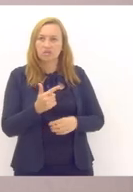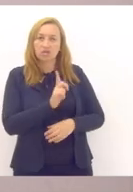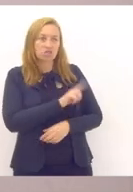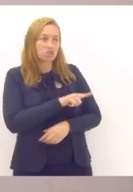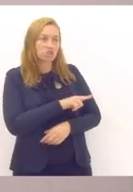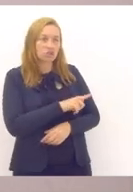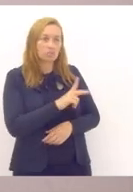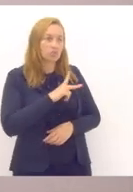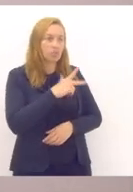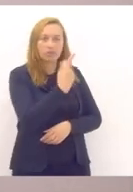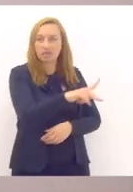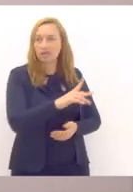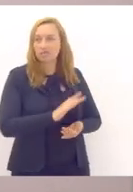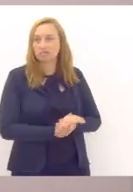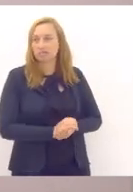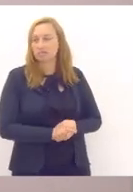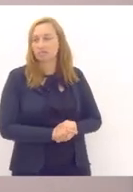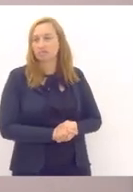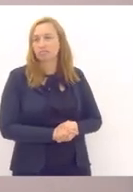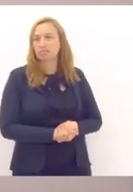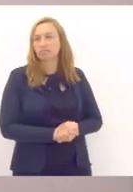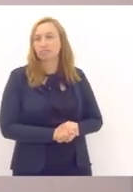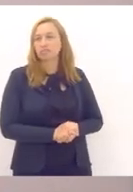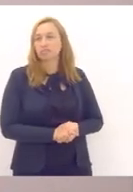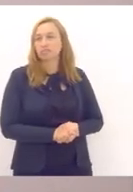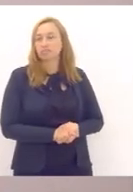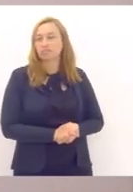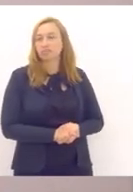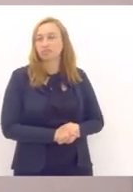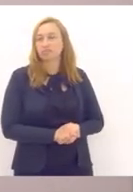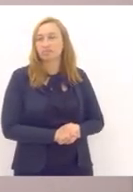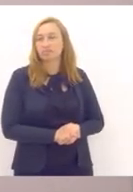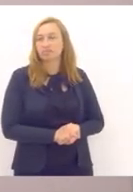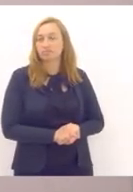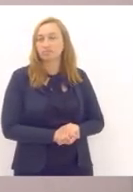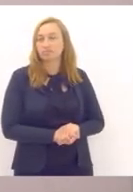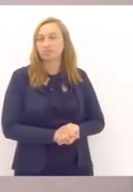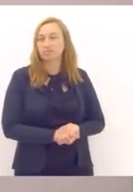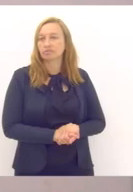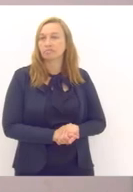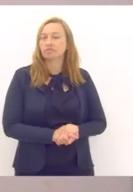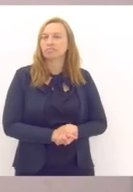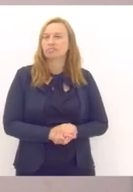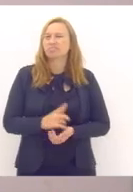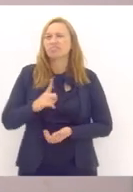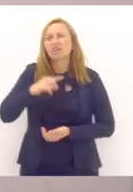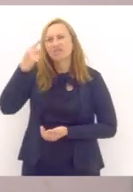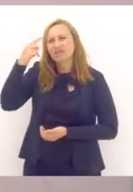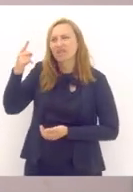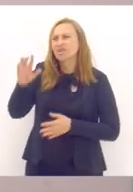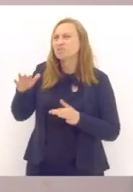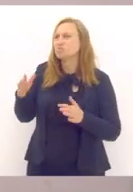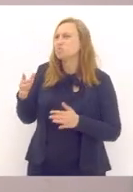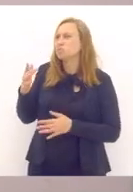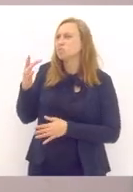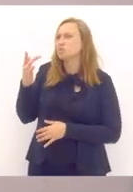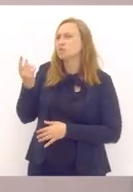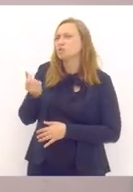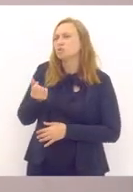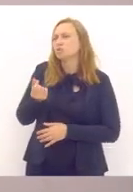plena disso. Então, assim, eu já perdi, e estamos falando de uma parcela significativa do nosso orçamento. Stefano, você tem ideia só no Tesouro, quantas a gente